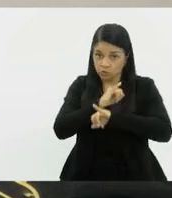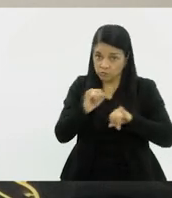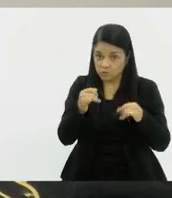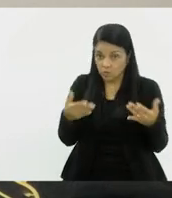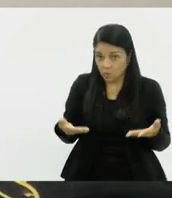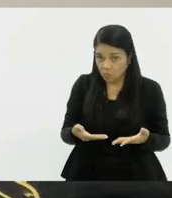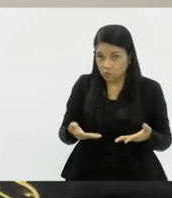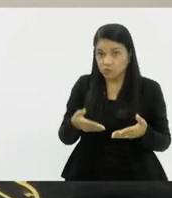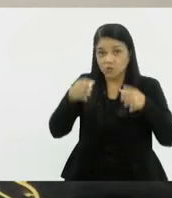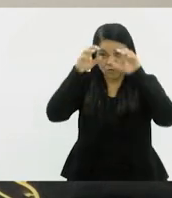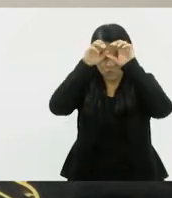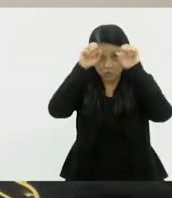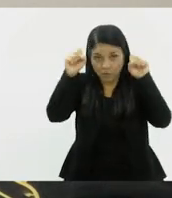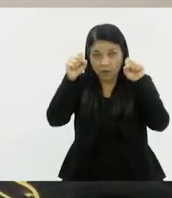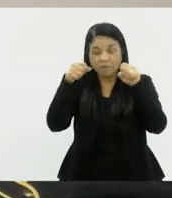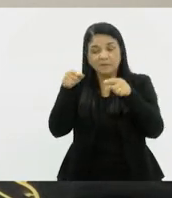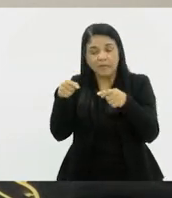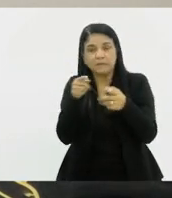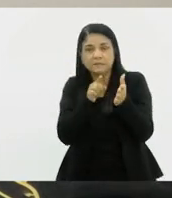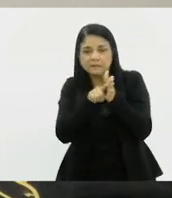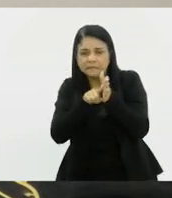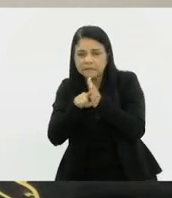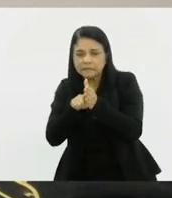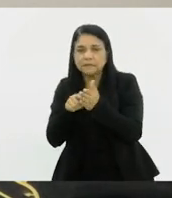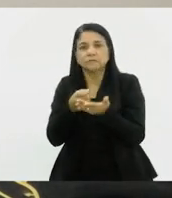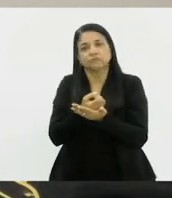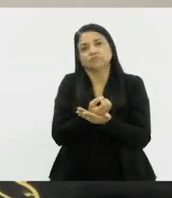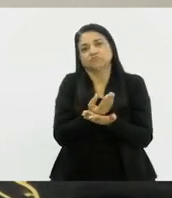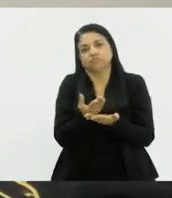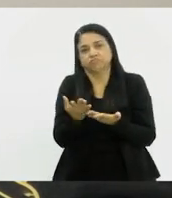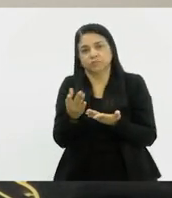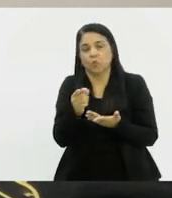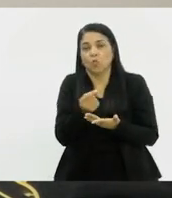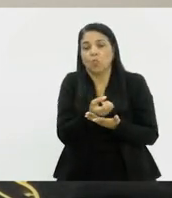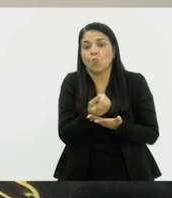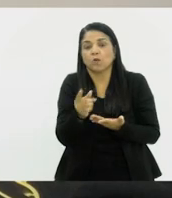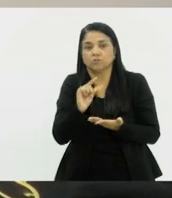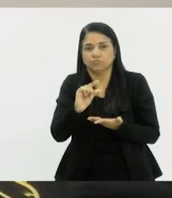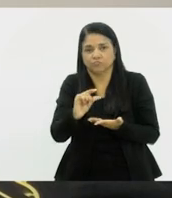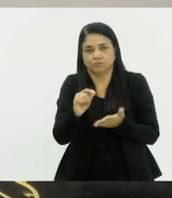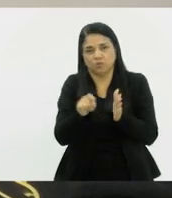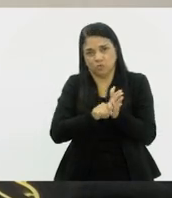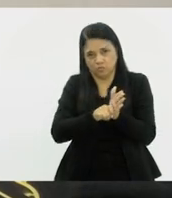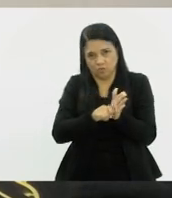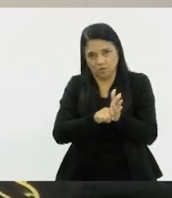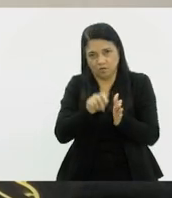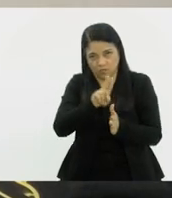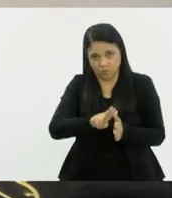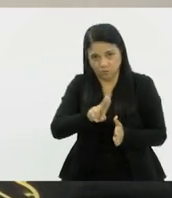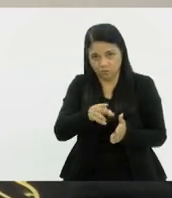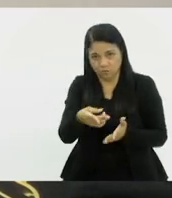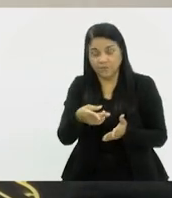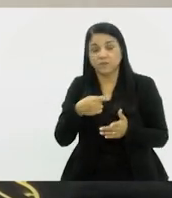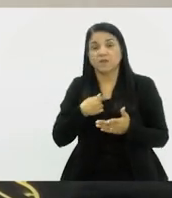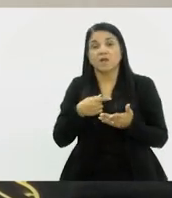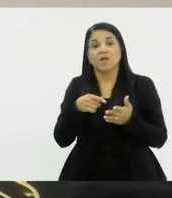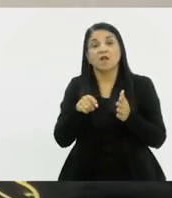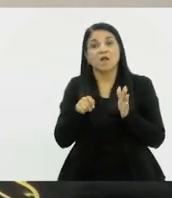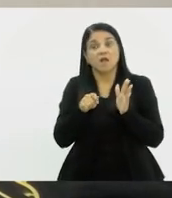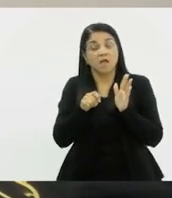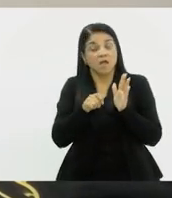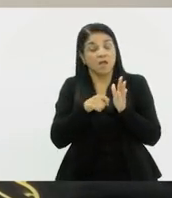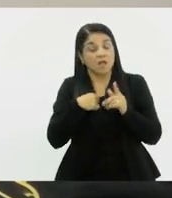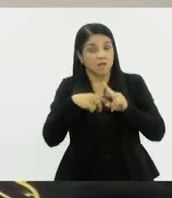o Supremo pelo menos tá avançando nessa questão das quantidades mas eu eu digo mais nessa questão da das drogas a gente tem que